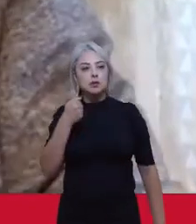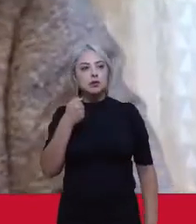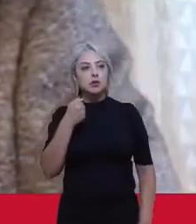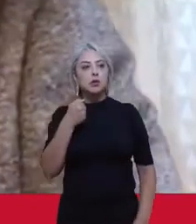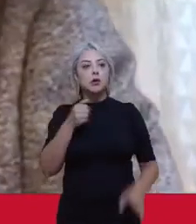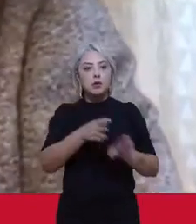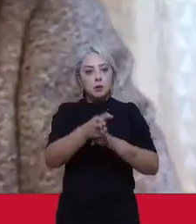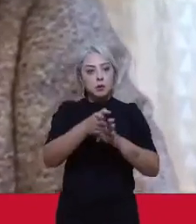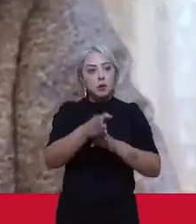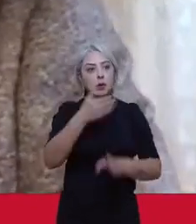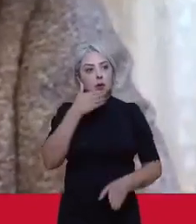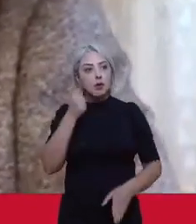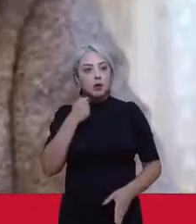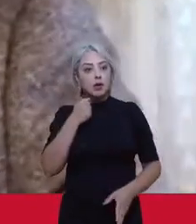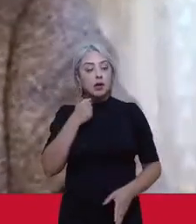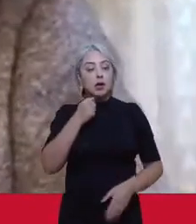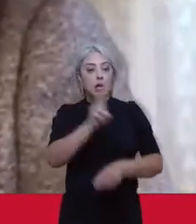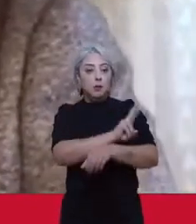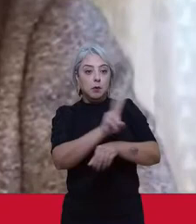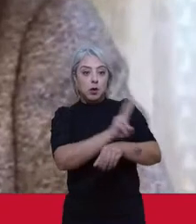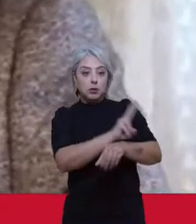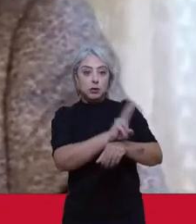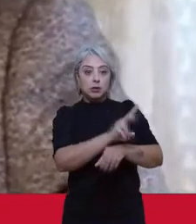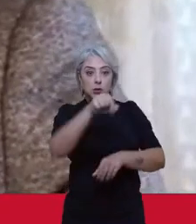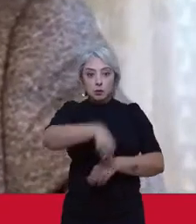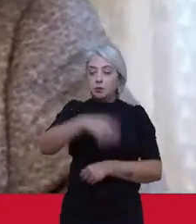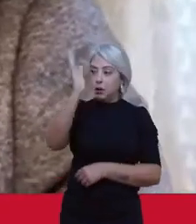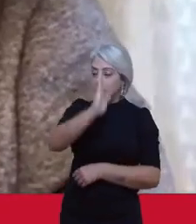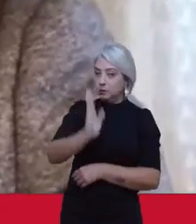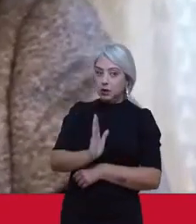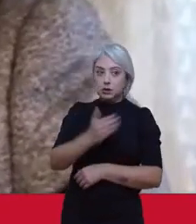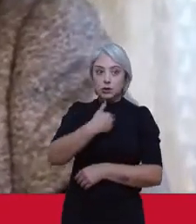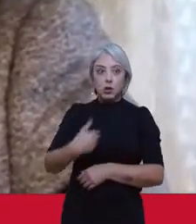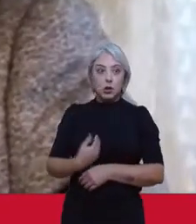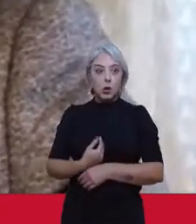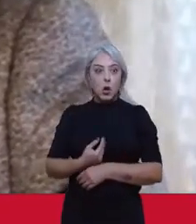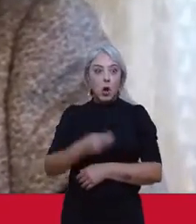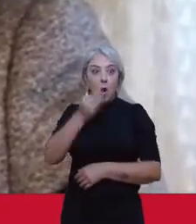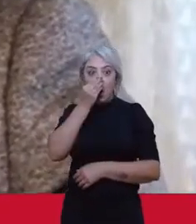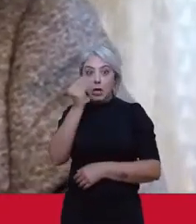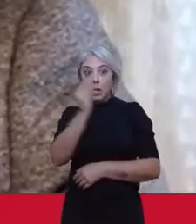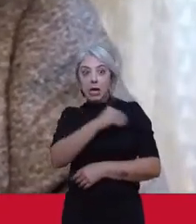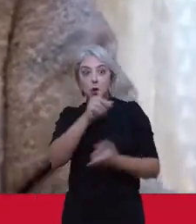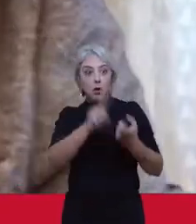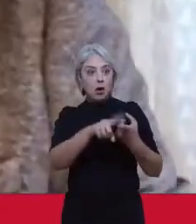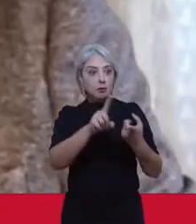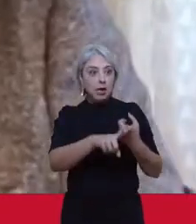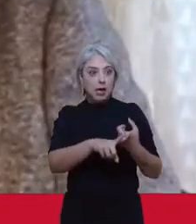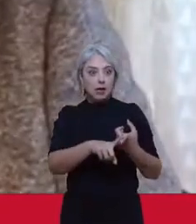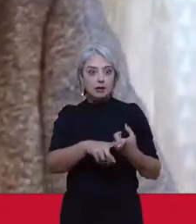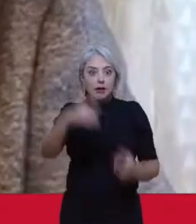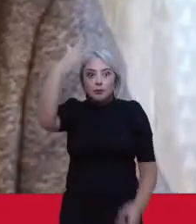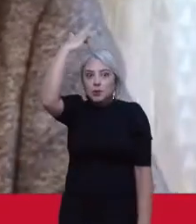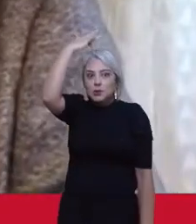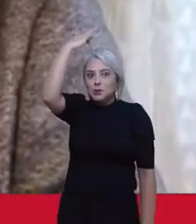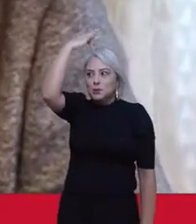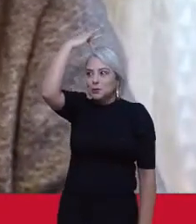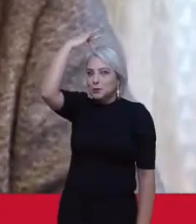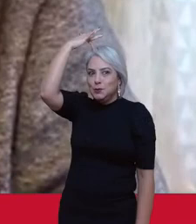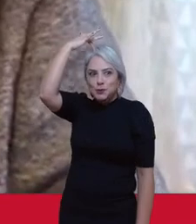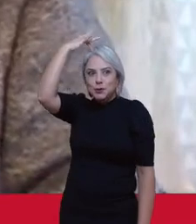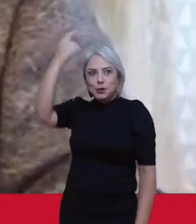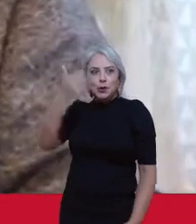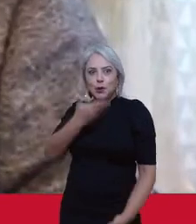com um pedido de medida cautelar ao Estado brasileiro. O Estado brasileiro negou as ameaças contra mim, o que é um absurdo, né? Porque as ameaças